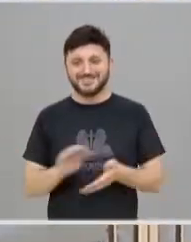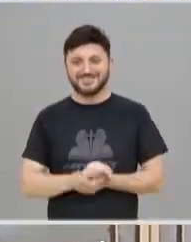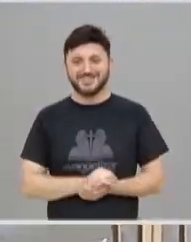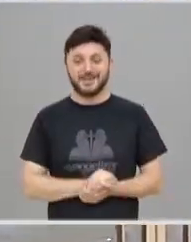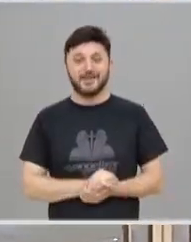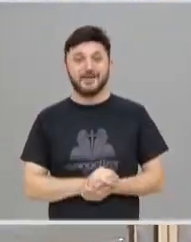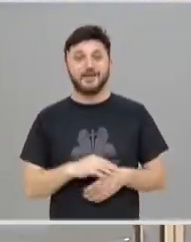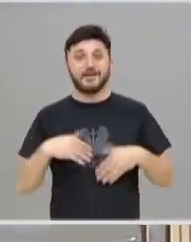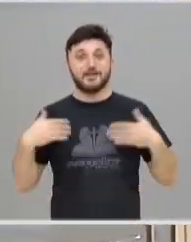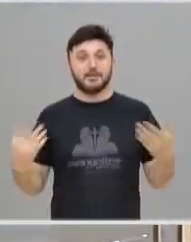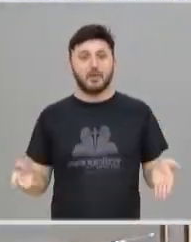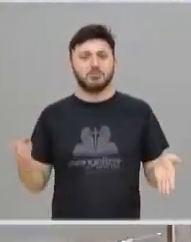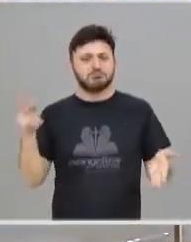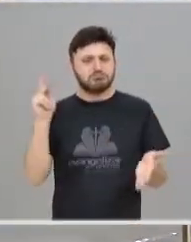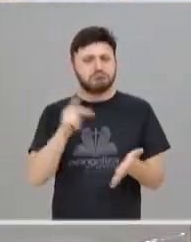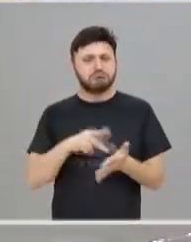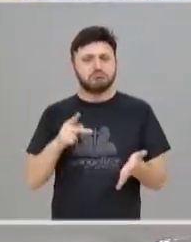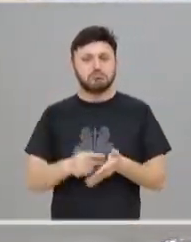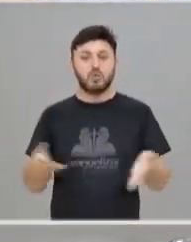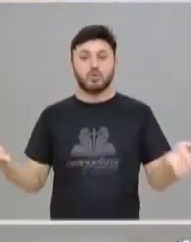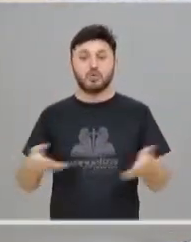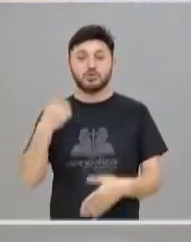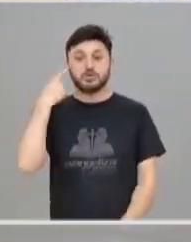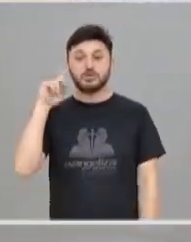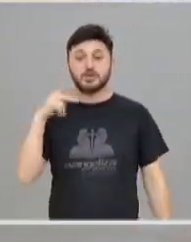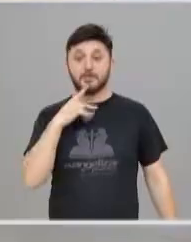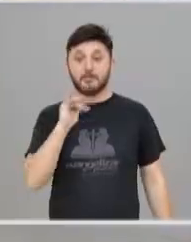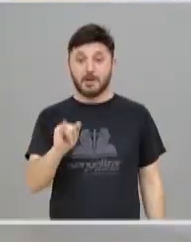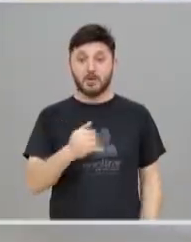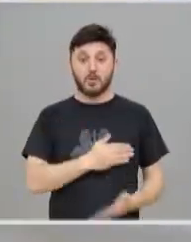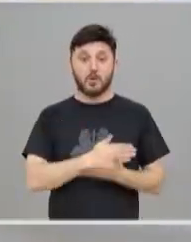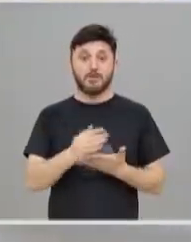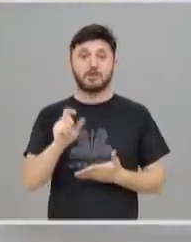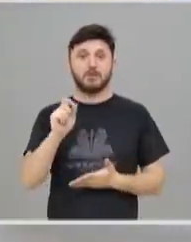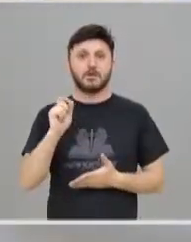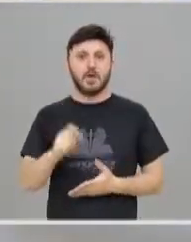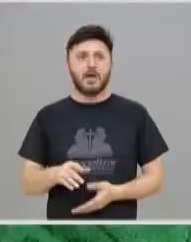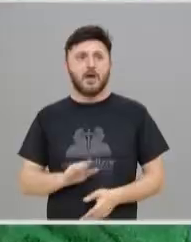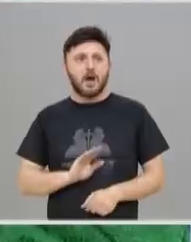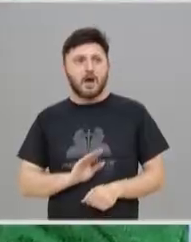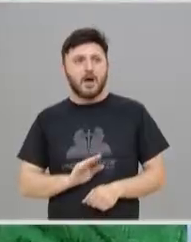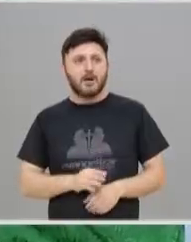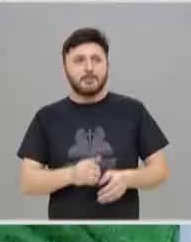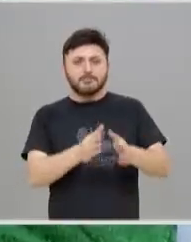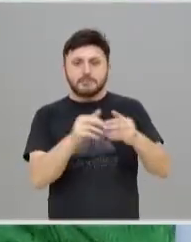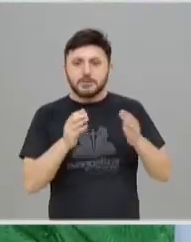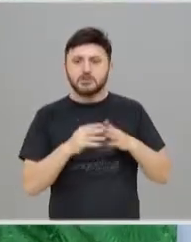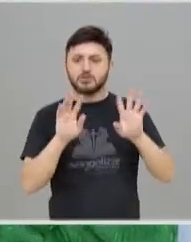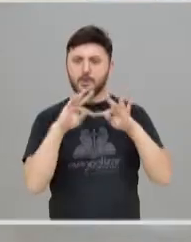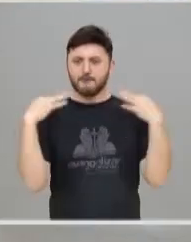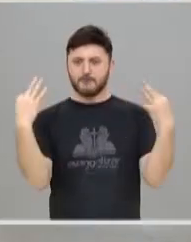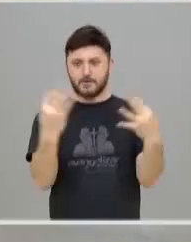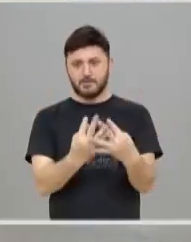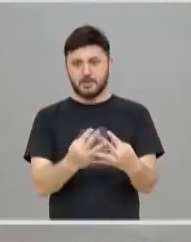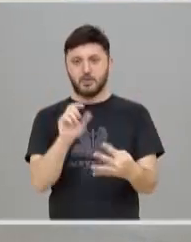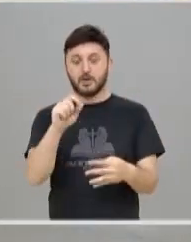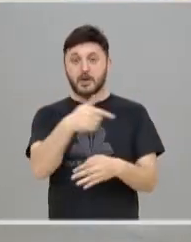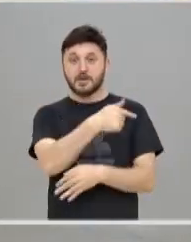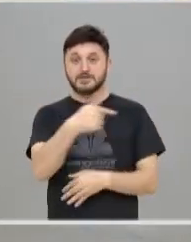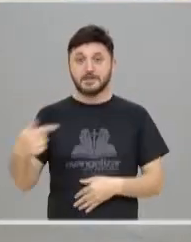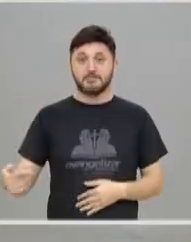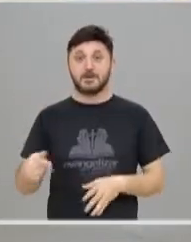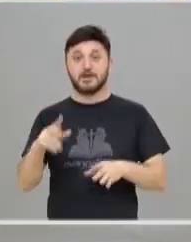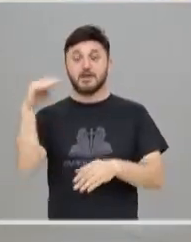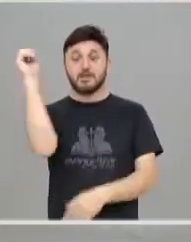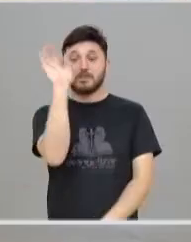E exatamente no dia dos pais começa um grande apelo à família, a Semana